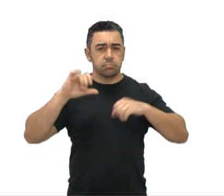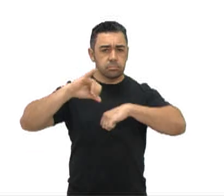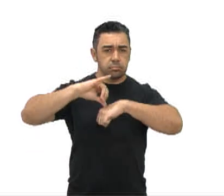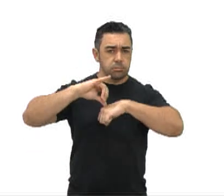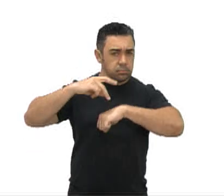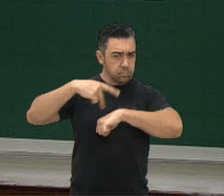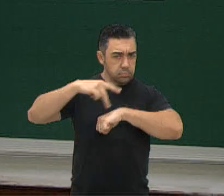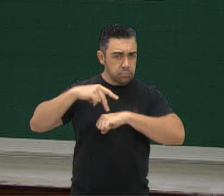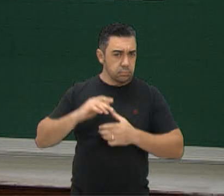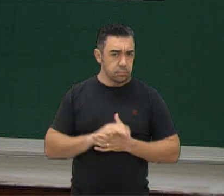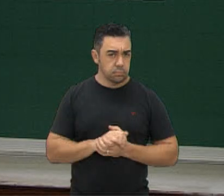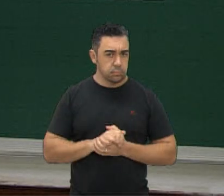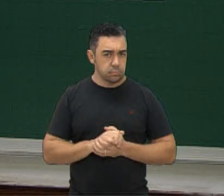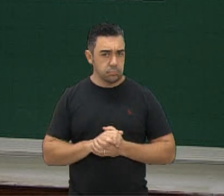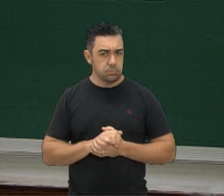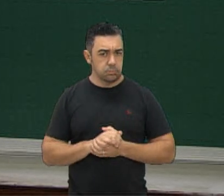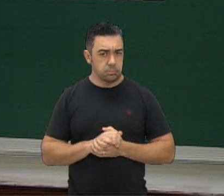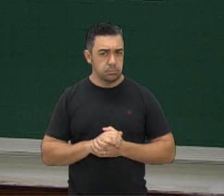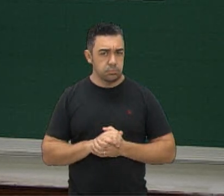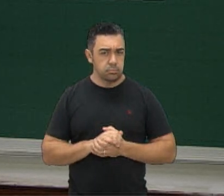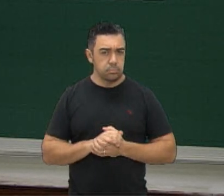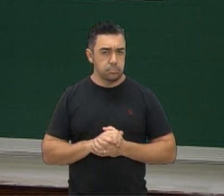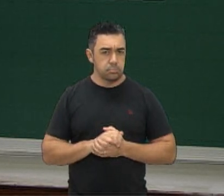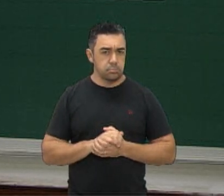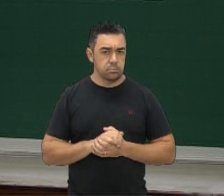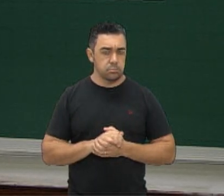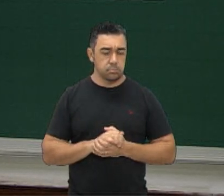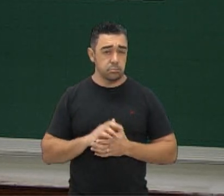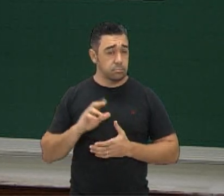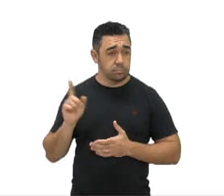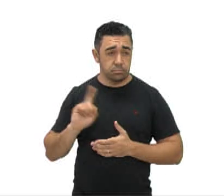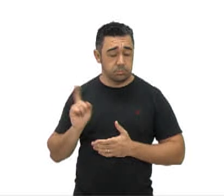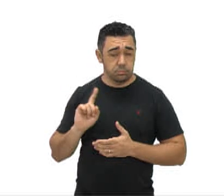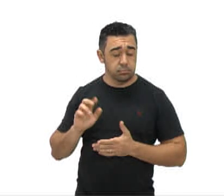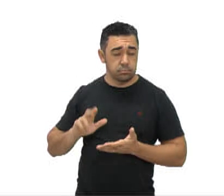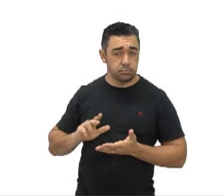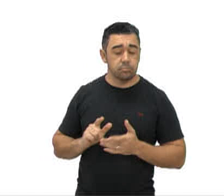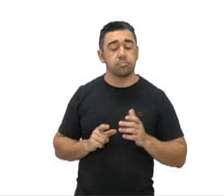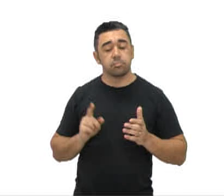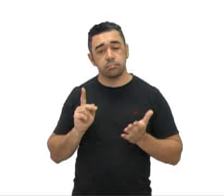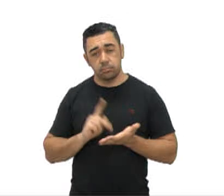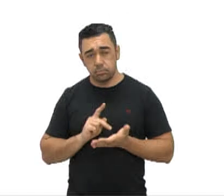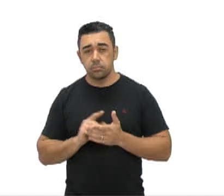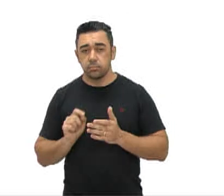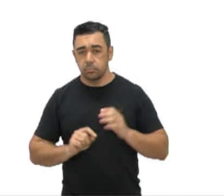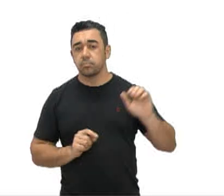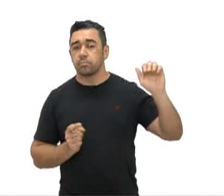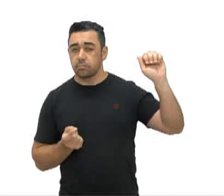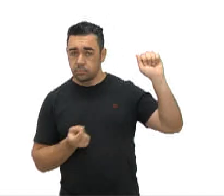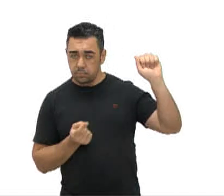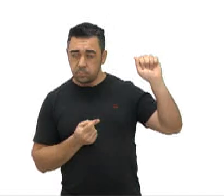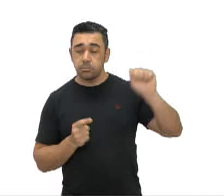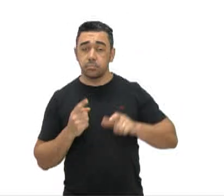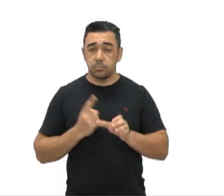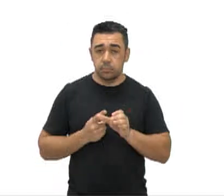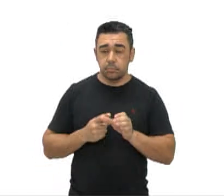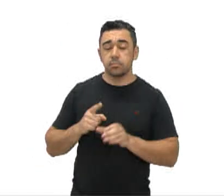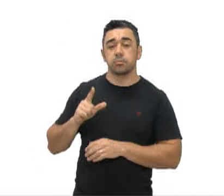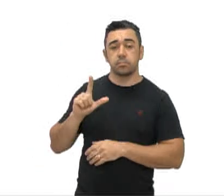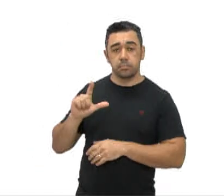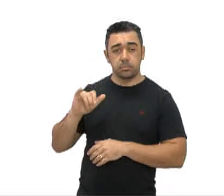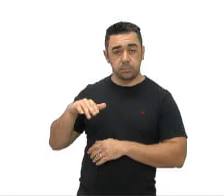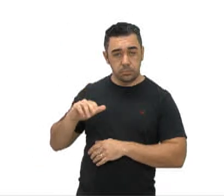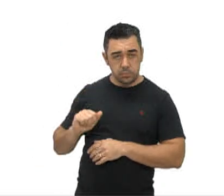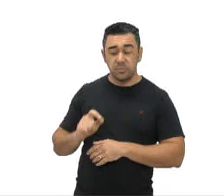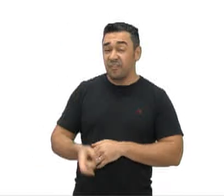país. Sabemos que o cielo despejado, na verdade, é um céu limpo, né? Então, na verdade, em Lima, Peru, o